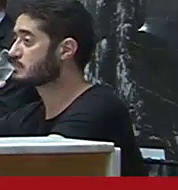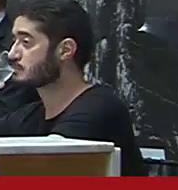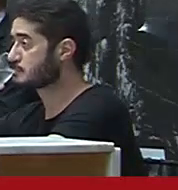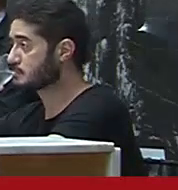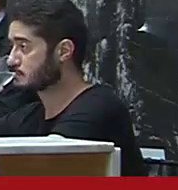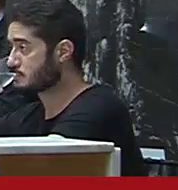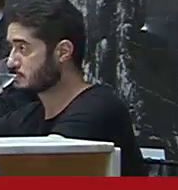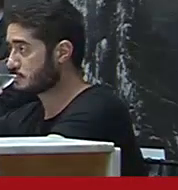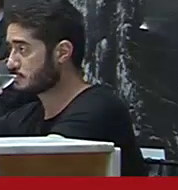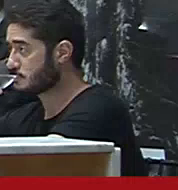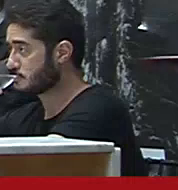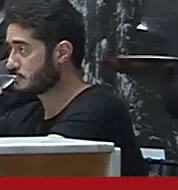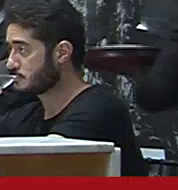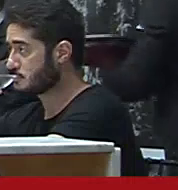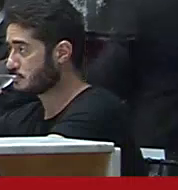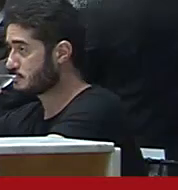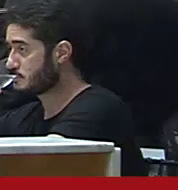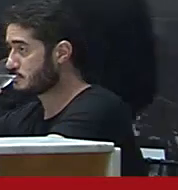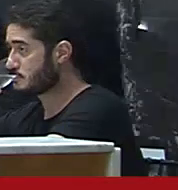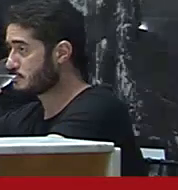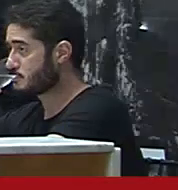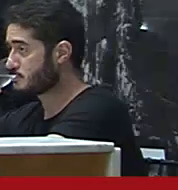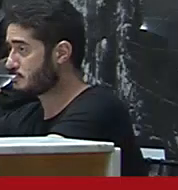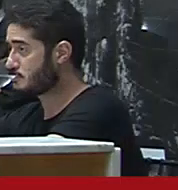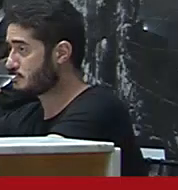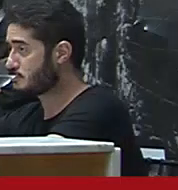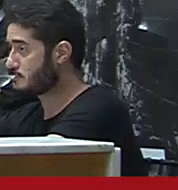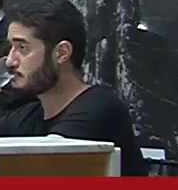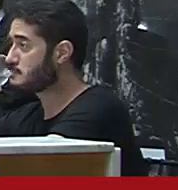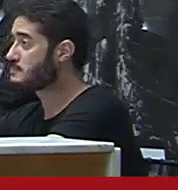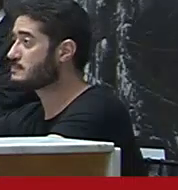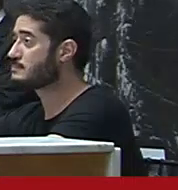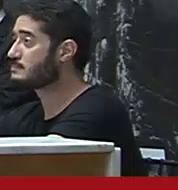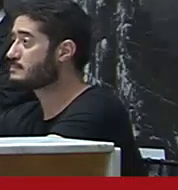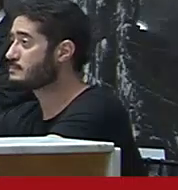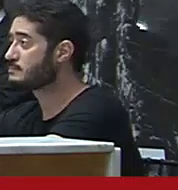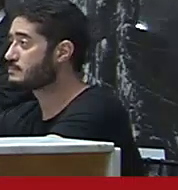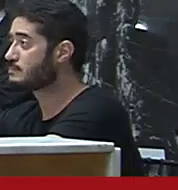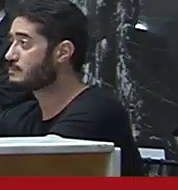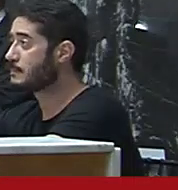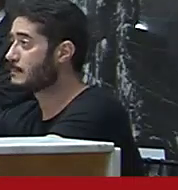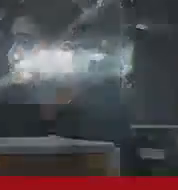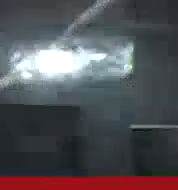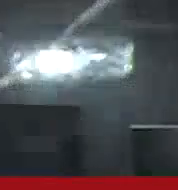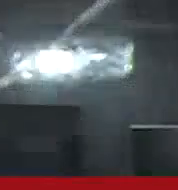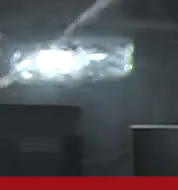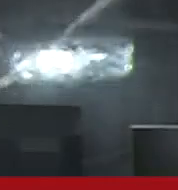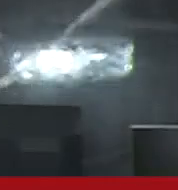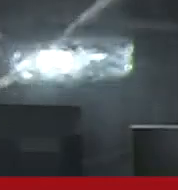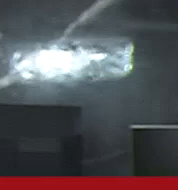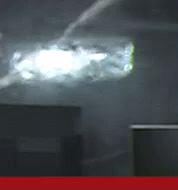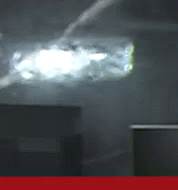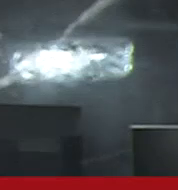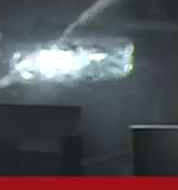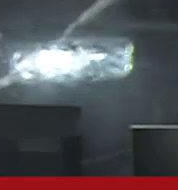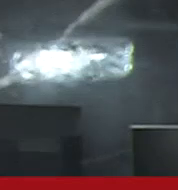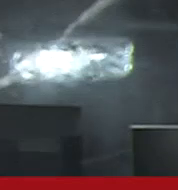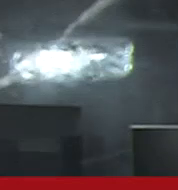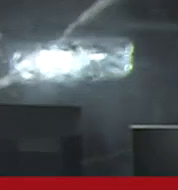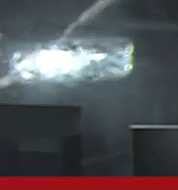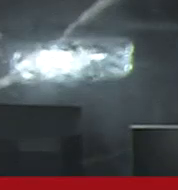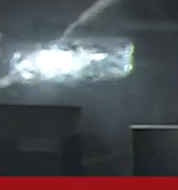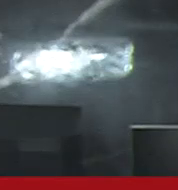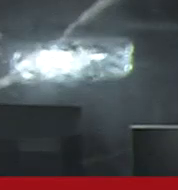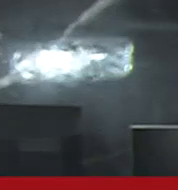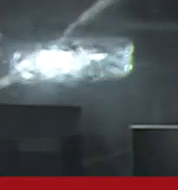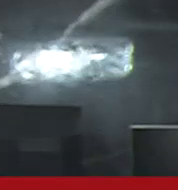e constroem diariamente o Parlamento Mineiro, serão entregues agora placas alusivas a essa homenagem.